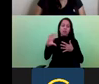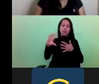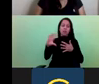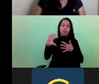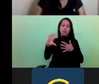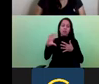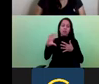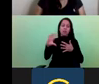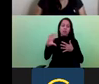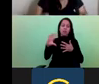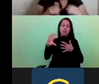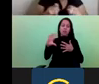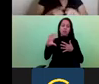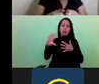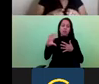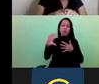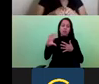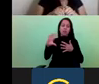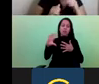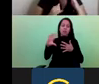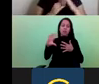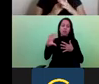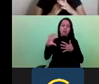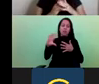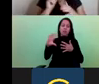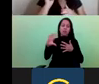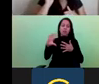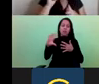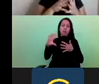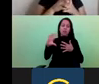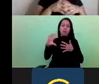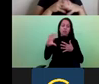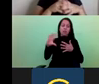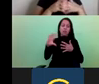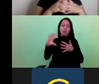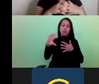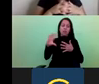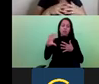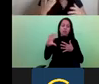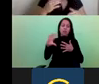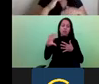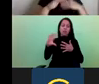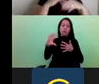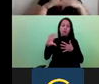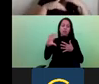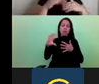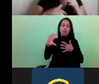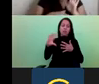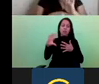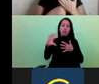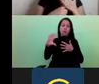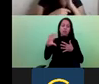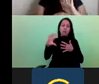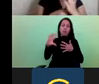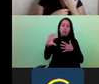A escola é uma instituição pouco articulada que busca desenvolver a cooperação.